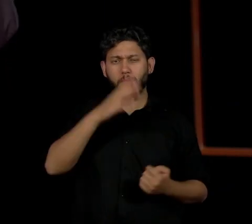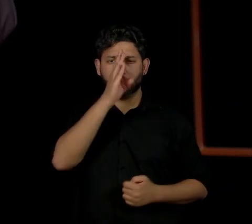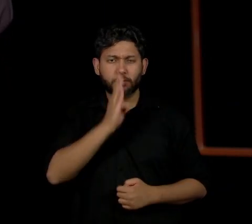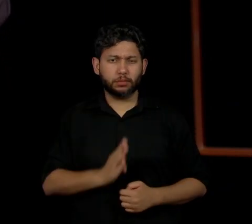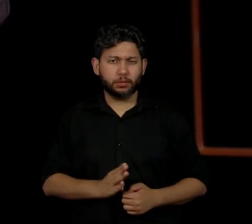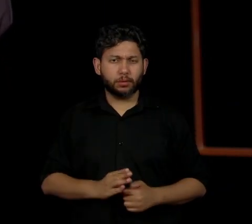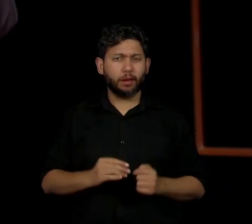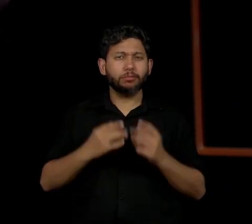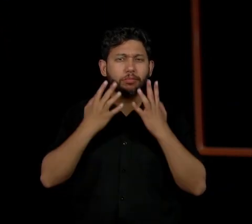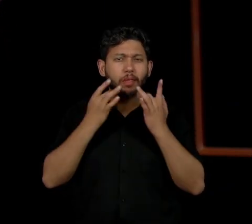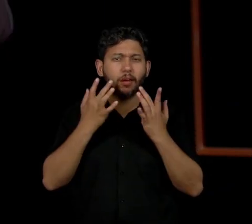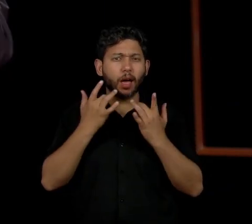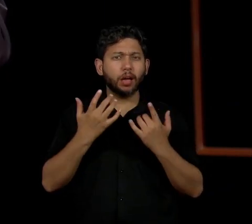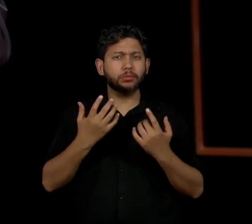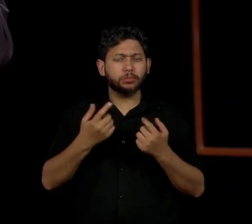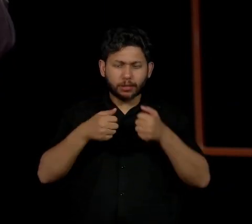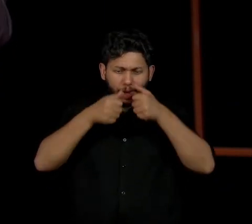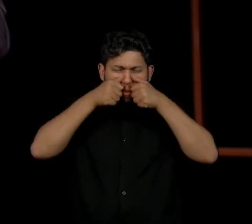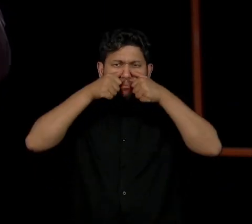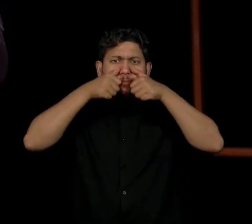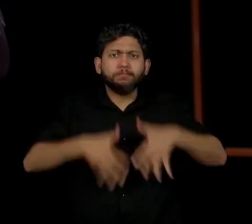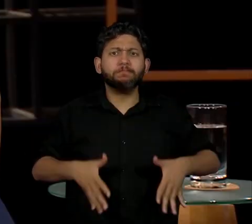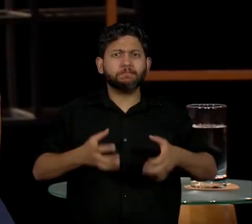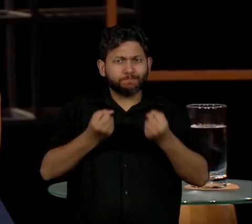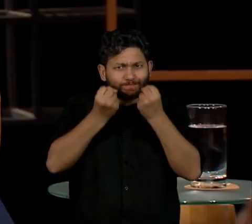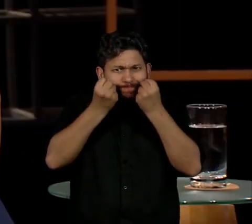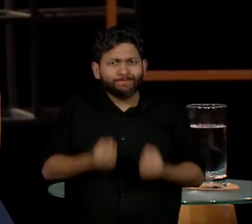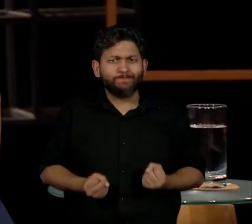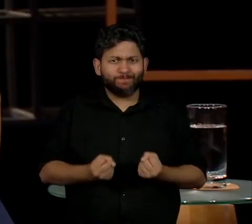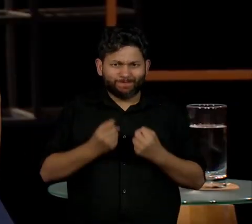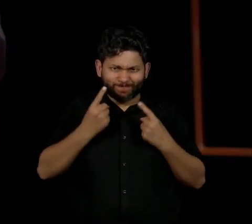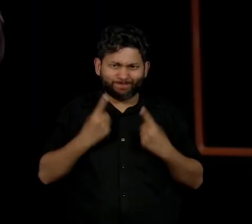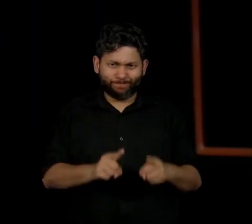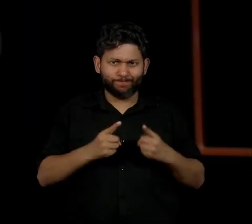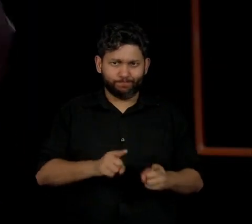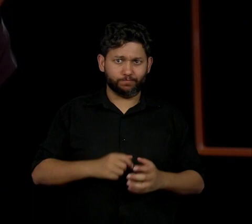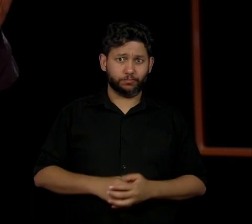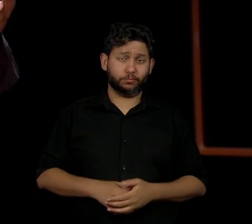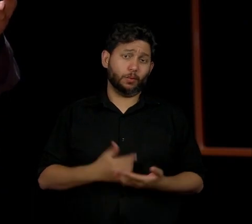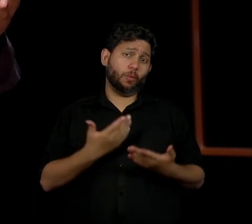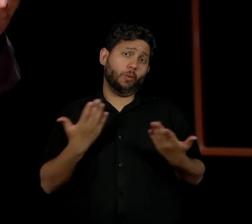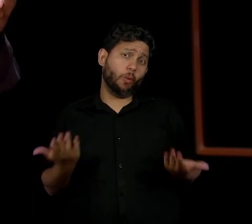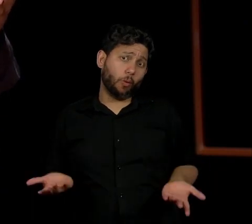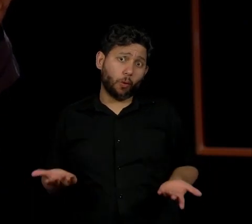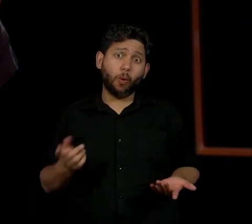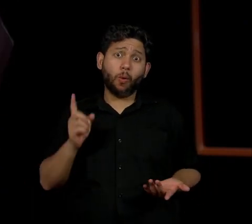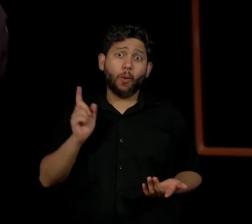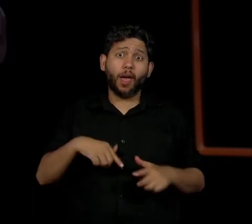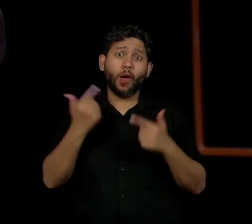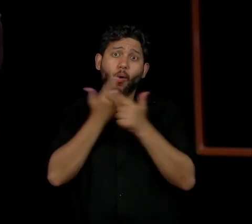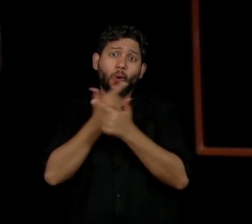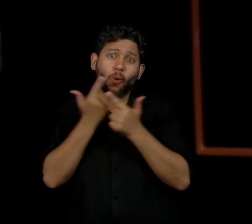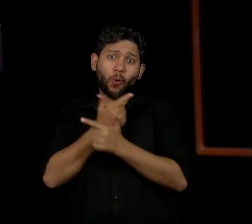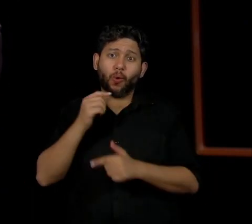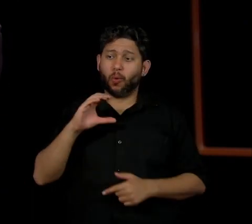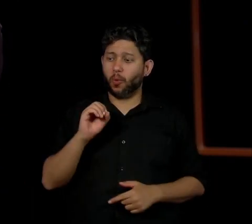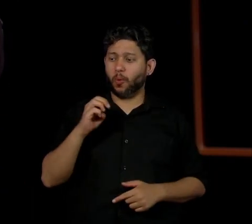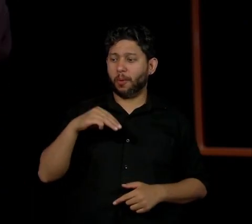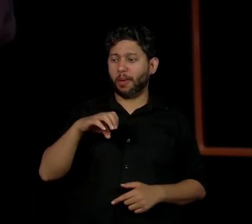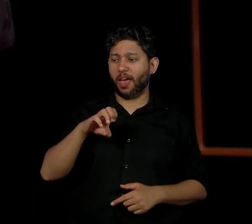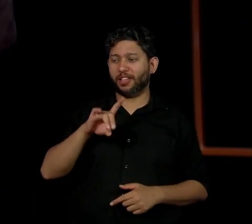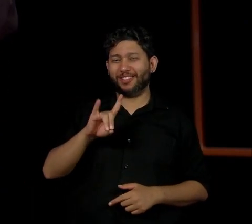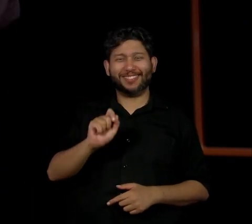muito realmente dramáticas, pesadas, né? Ou então eram comédias. As coisas eram bem